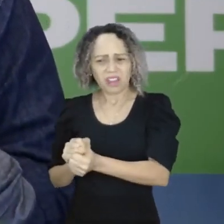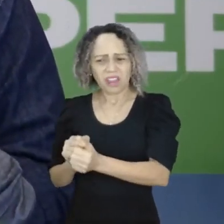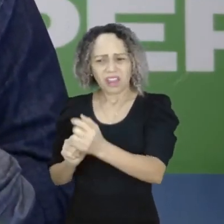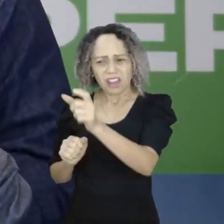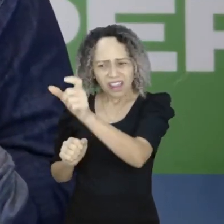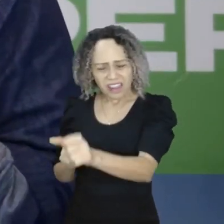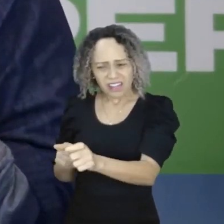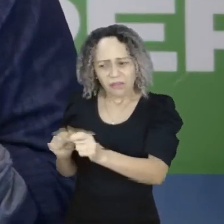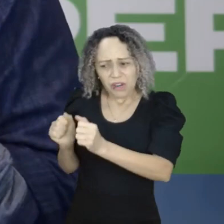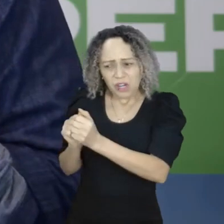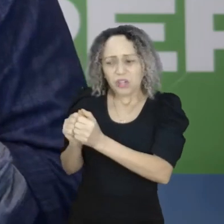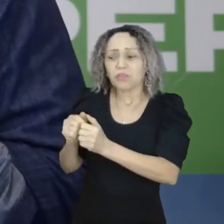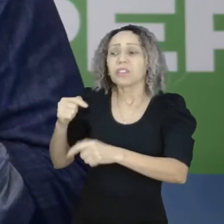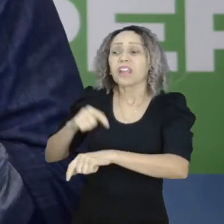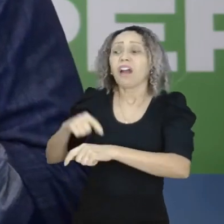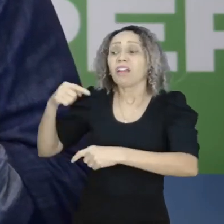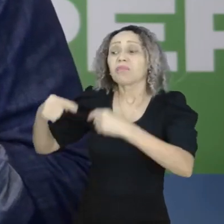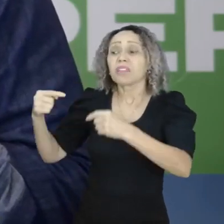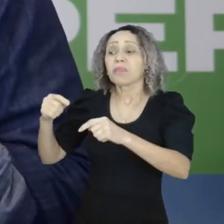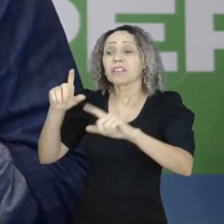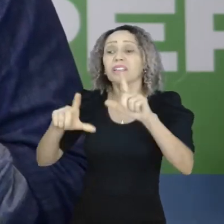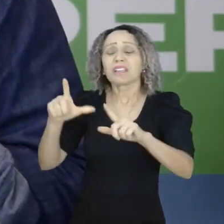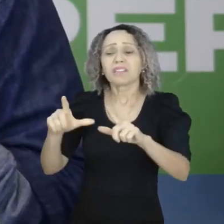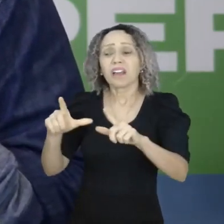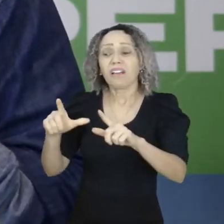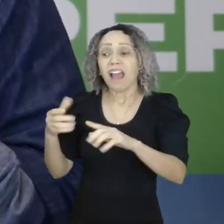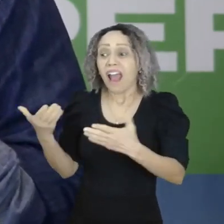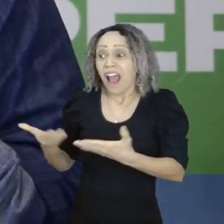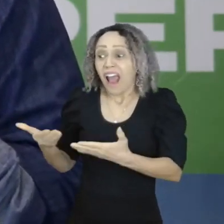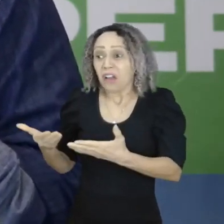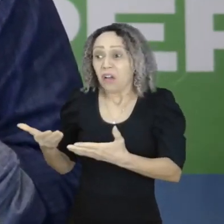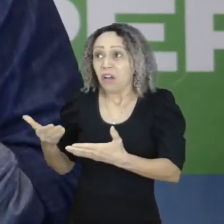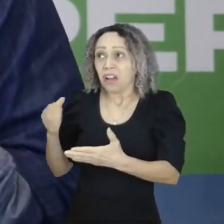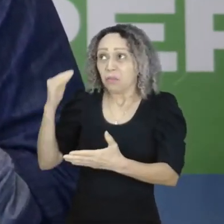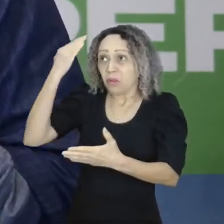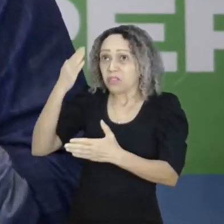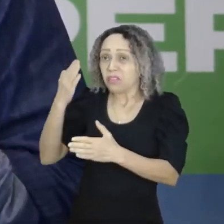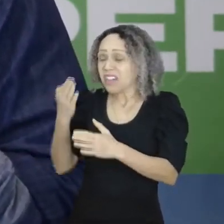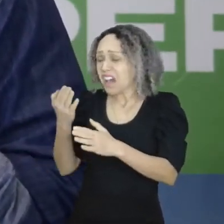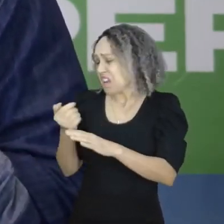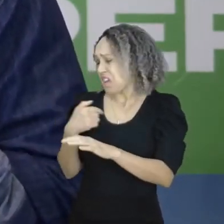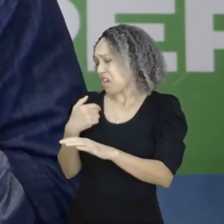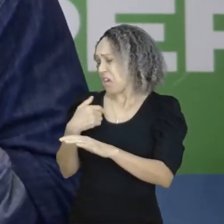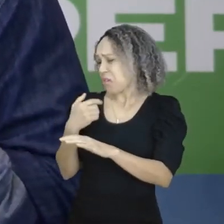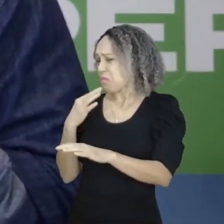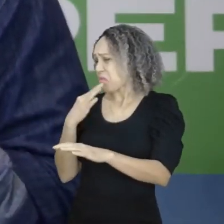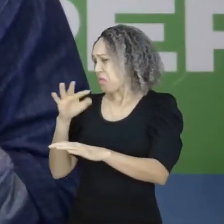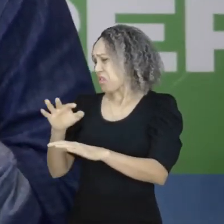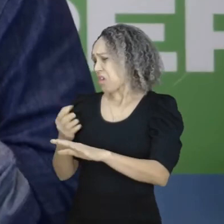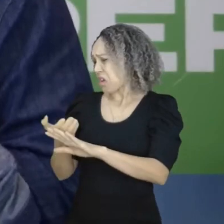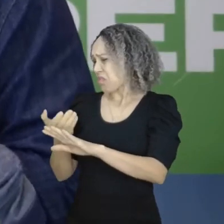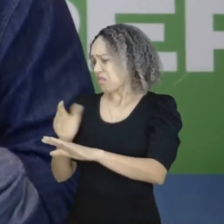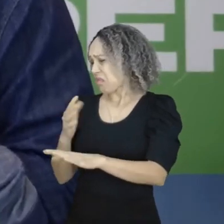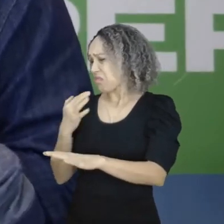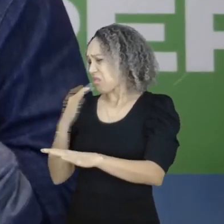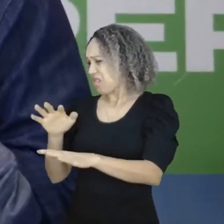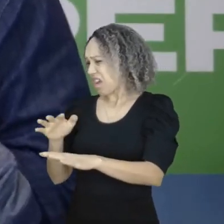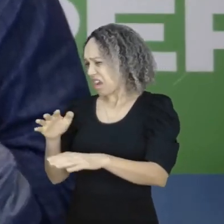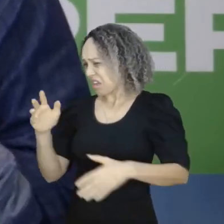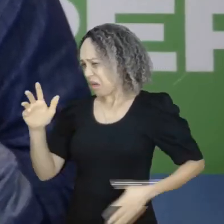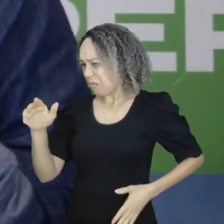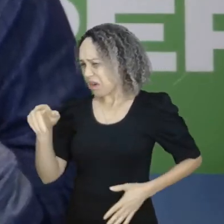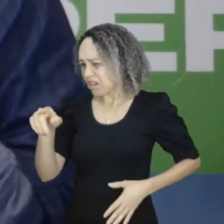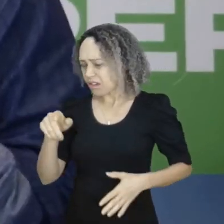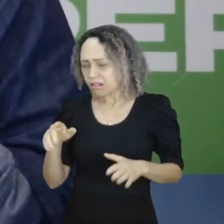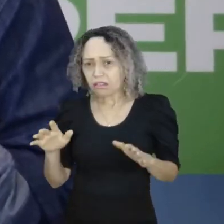televisão. Então, eu só posso dizer o seguinte, quer dizer, é um mentiroso compulsivo que não tem